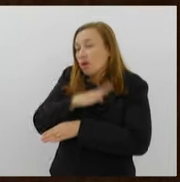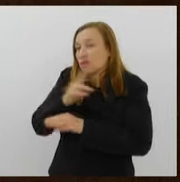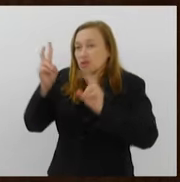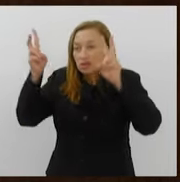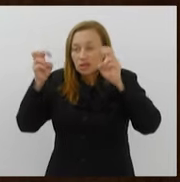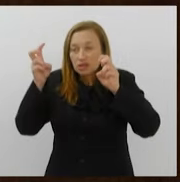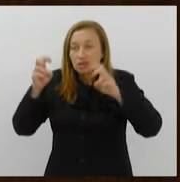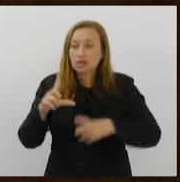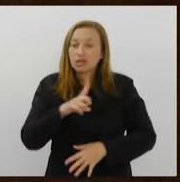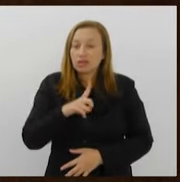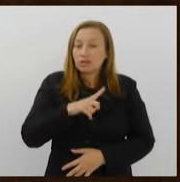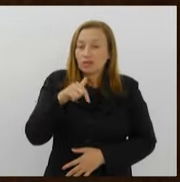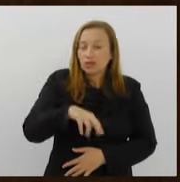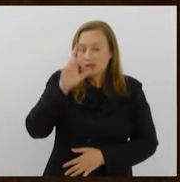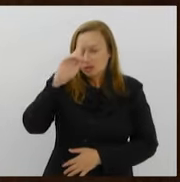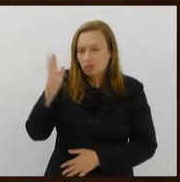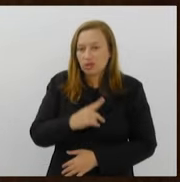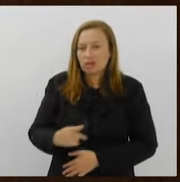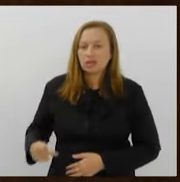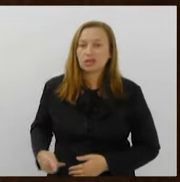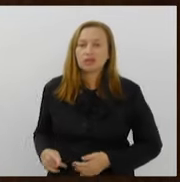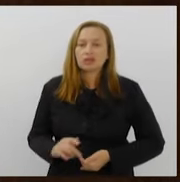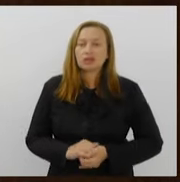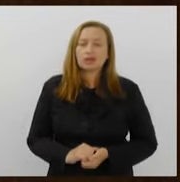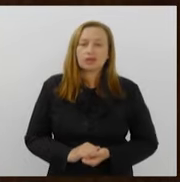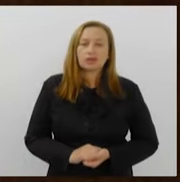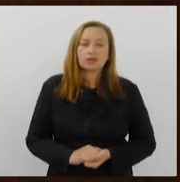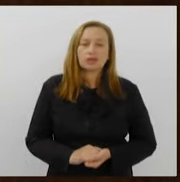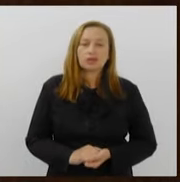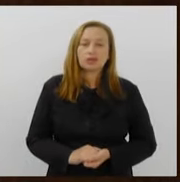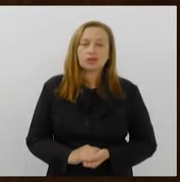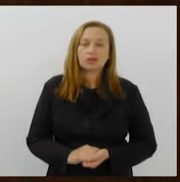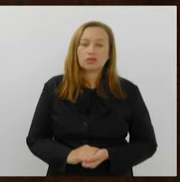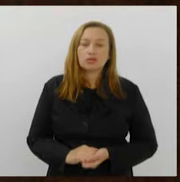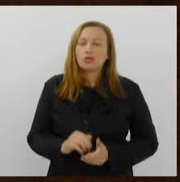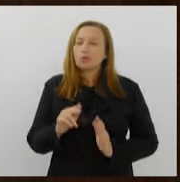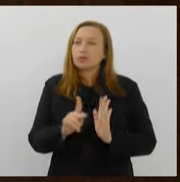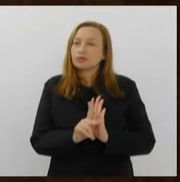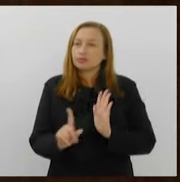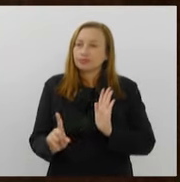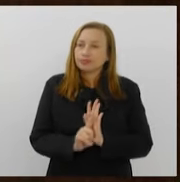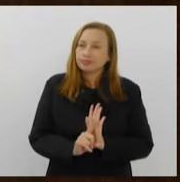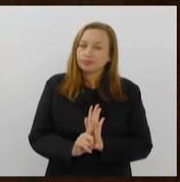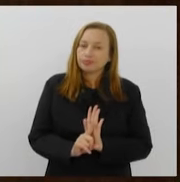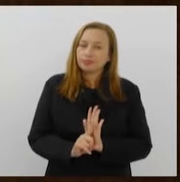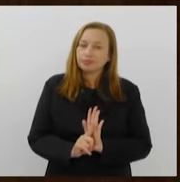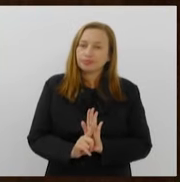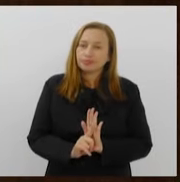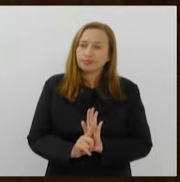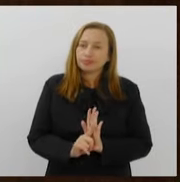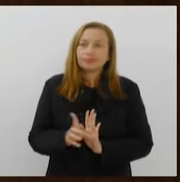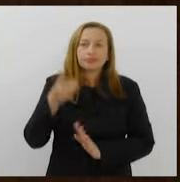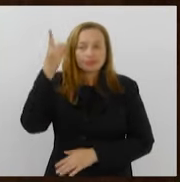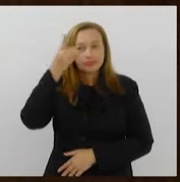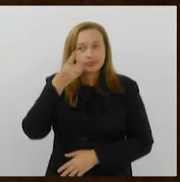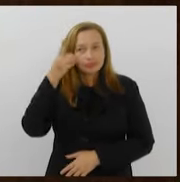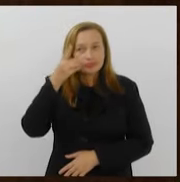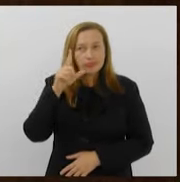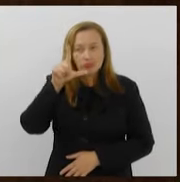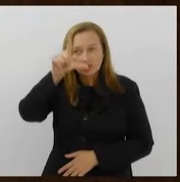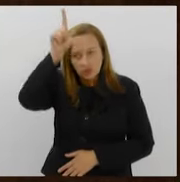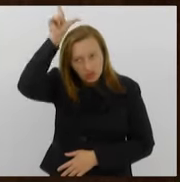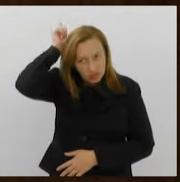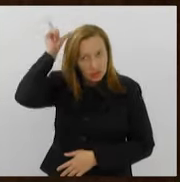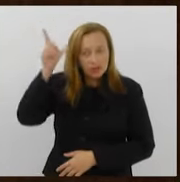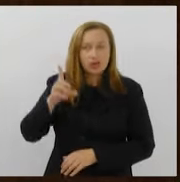nós temos aqui, senhor presidente, nós temos um projeto de lei de autoria do deputado Luiz